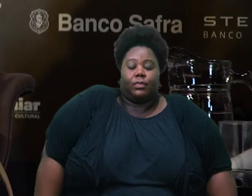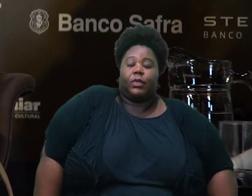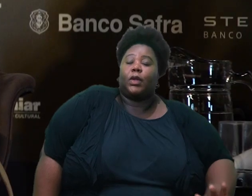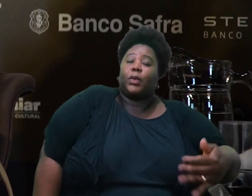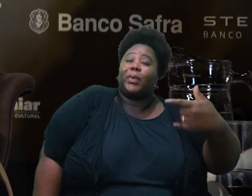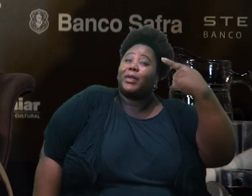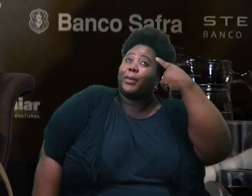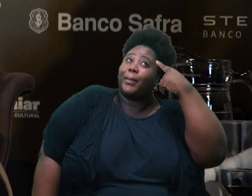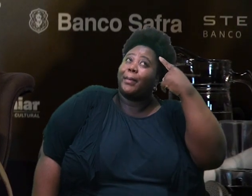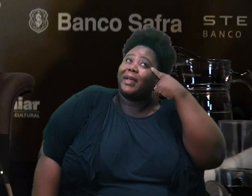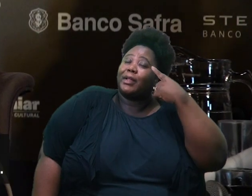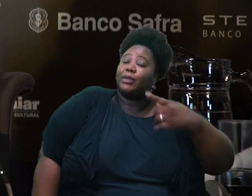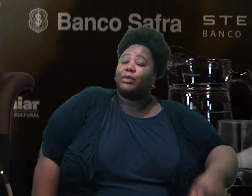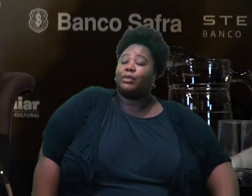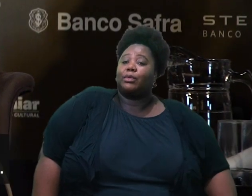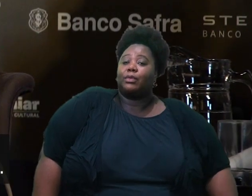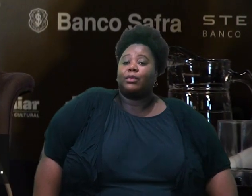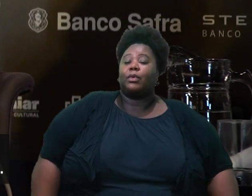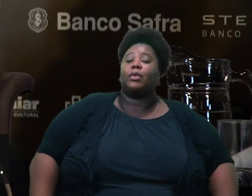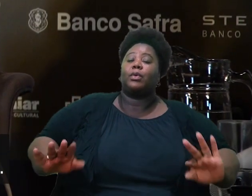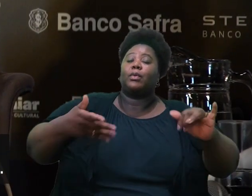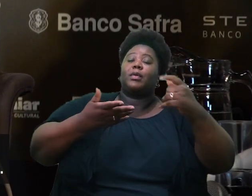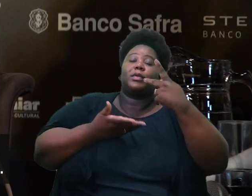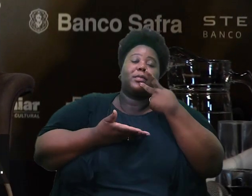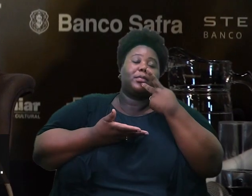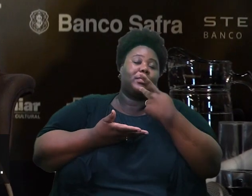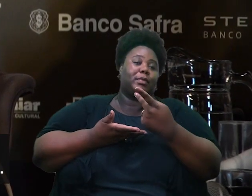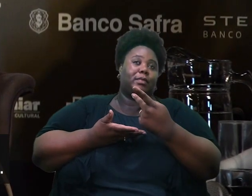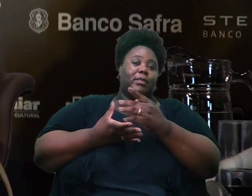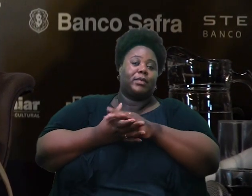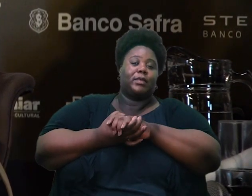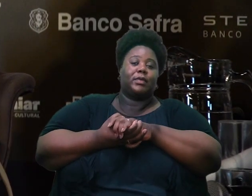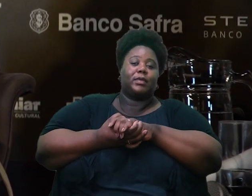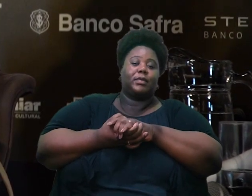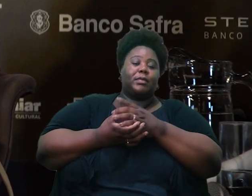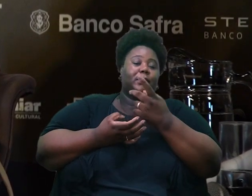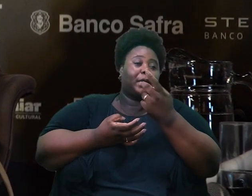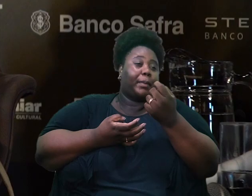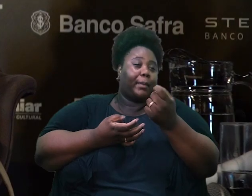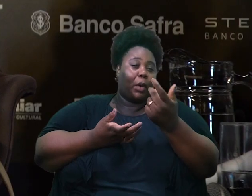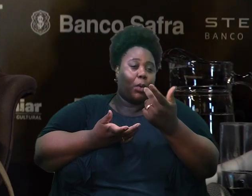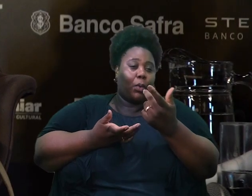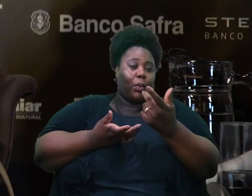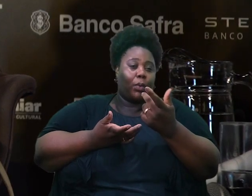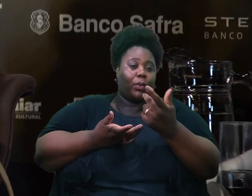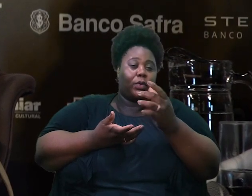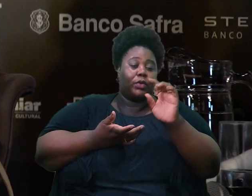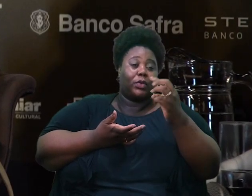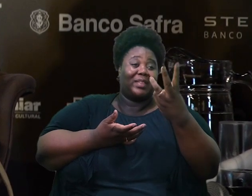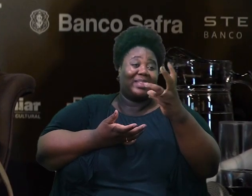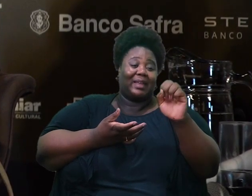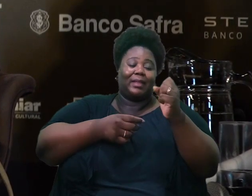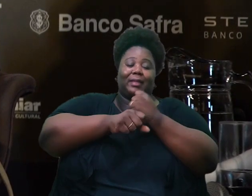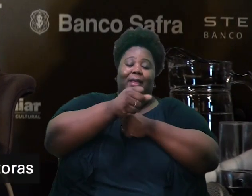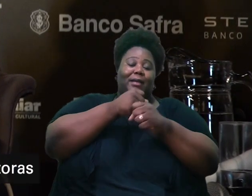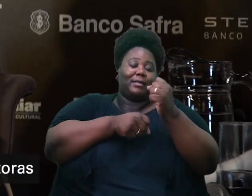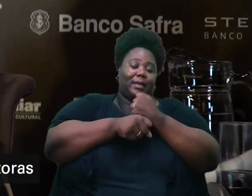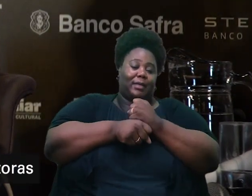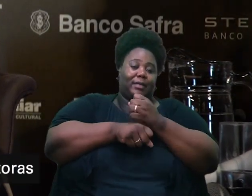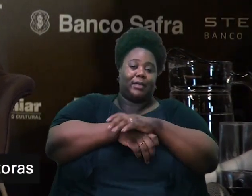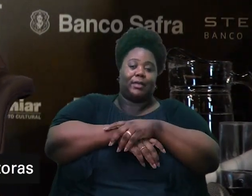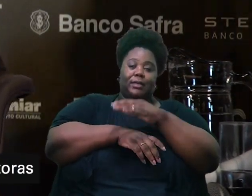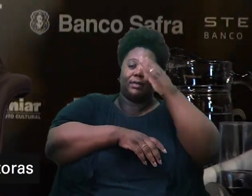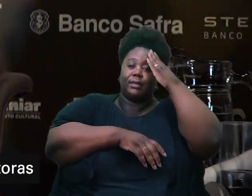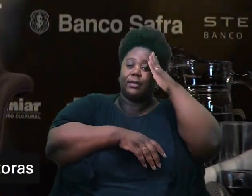nisso, quando me disseram isso, eu me assustei. Muito pouco, né, gente? Isso há 30 anos atrás. Você